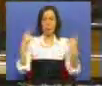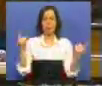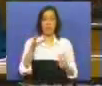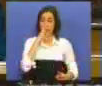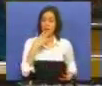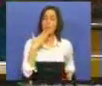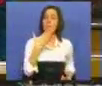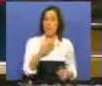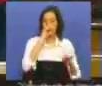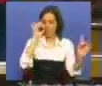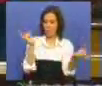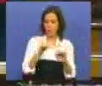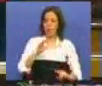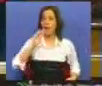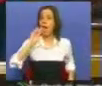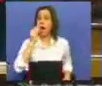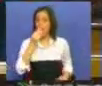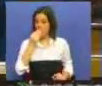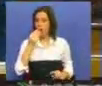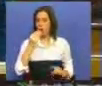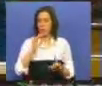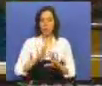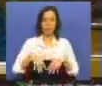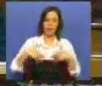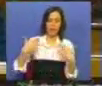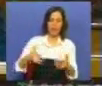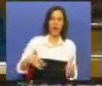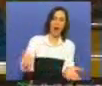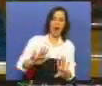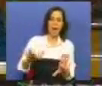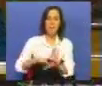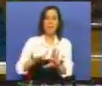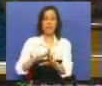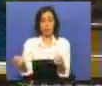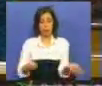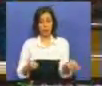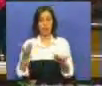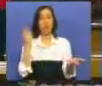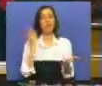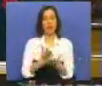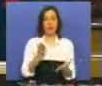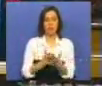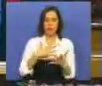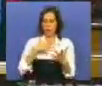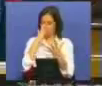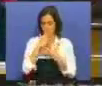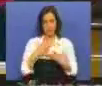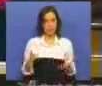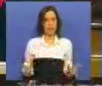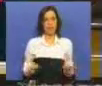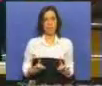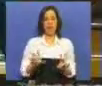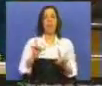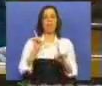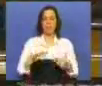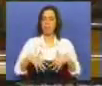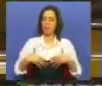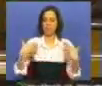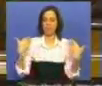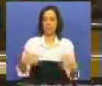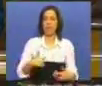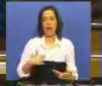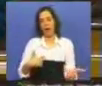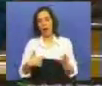Se pedirmos a professores e a alunos para se demitirem de participarem na gestão das escolas, não nos admiremos que se demitam também